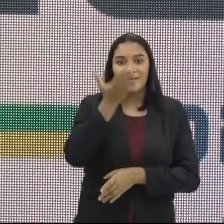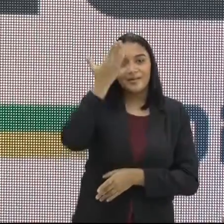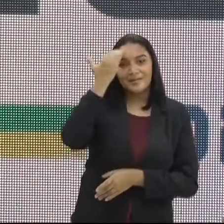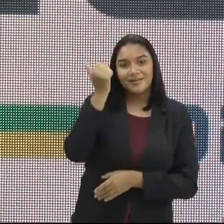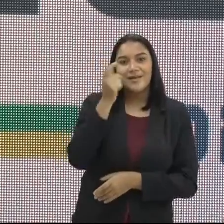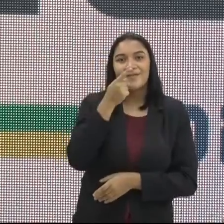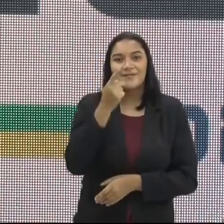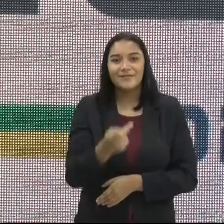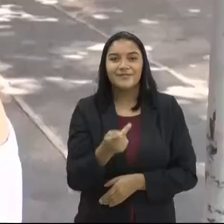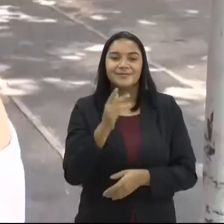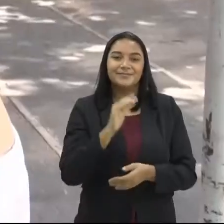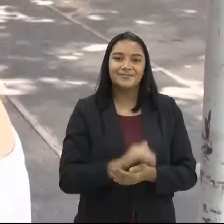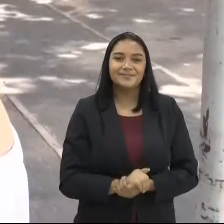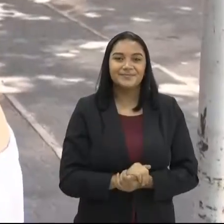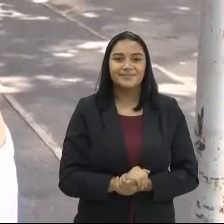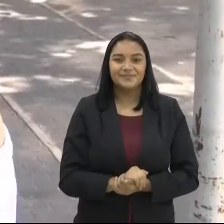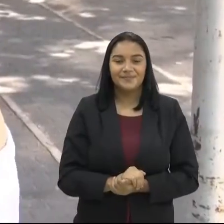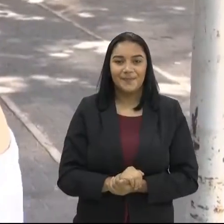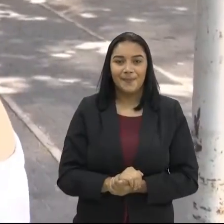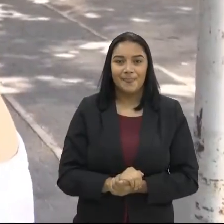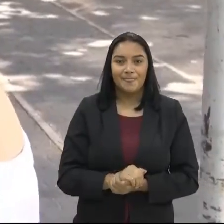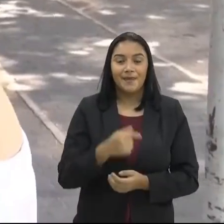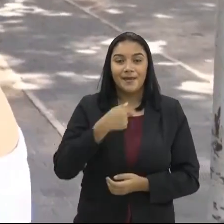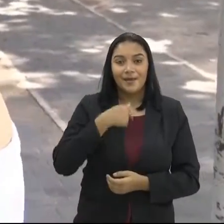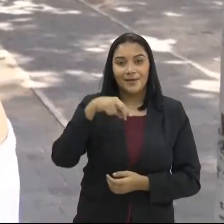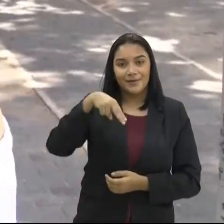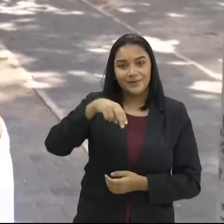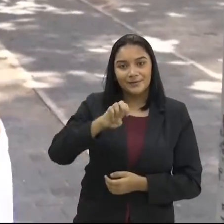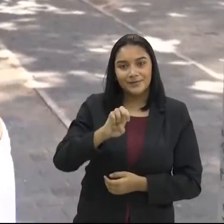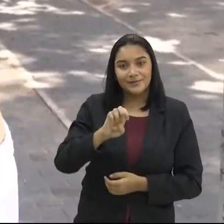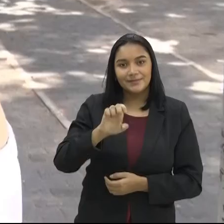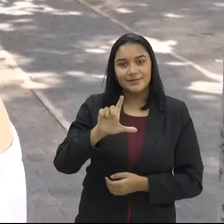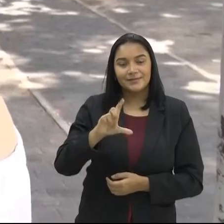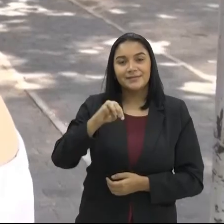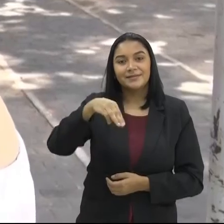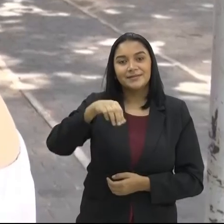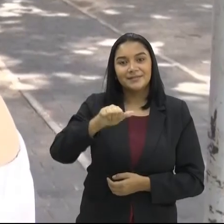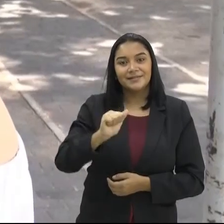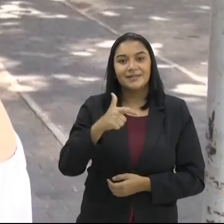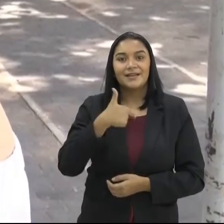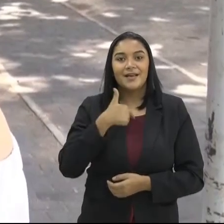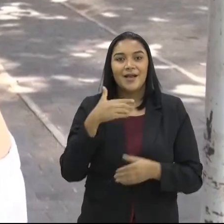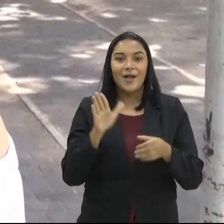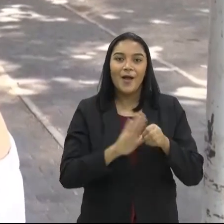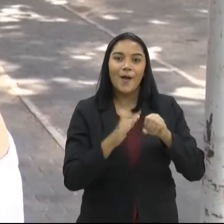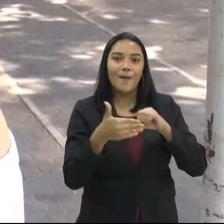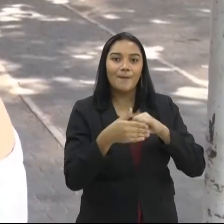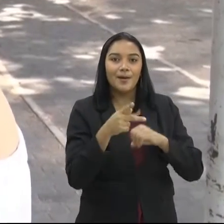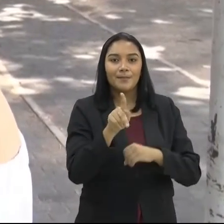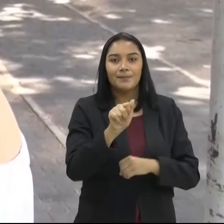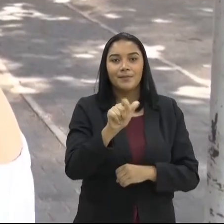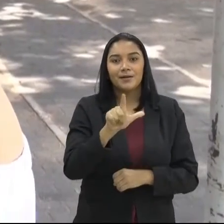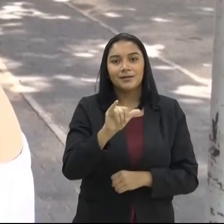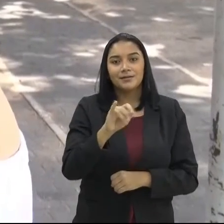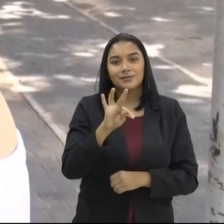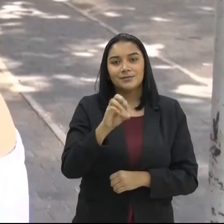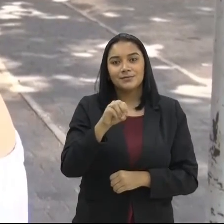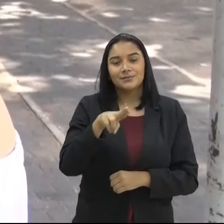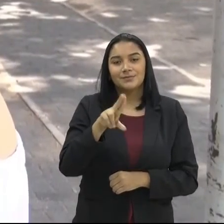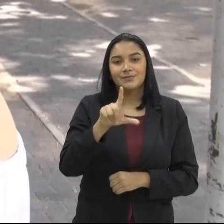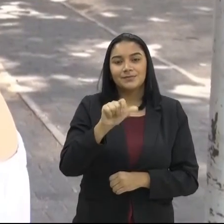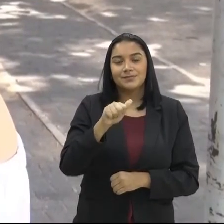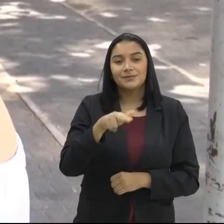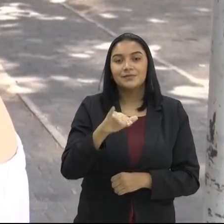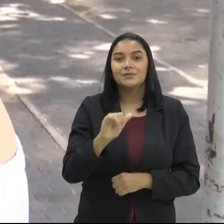Fala, teresinense. Eu sou Neuma Maria, moro no bairro Palitolândia e gostaria de saber sobre